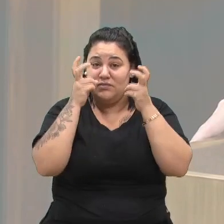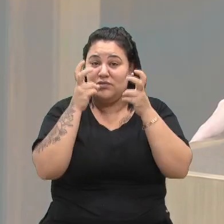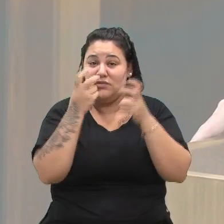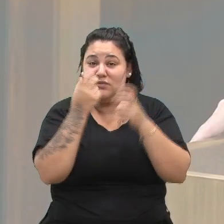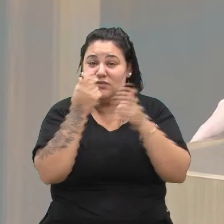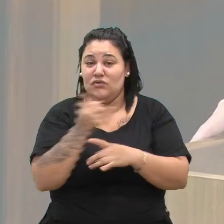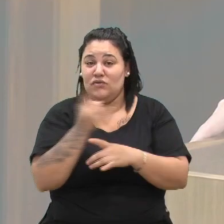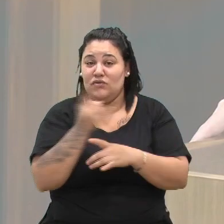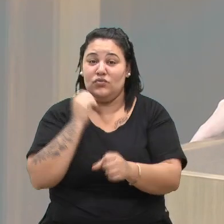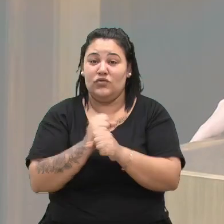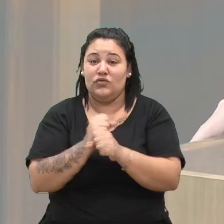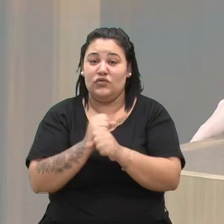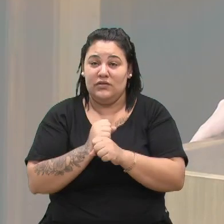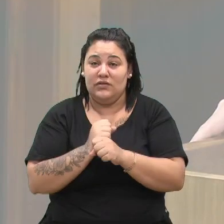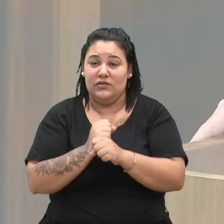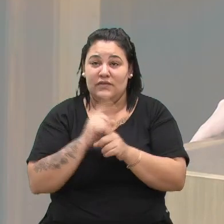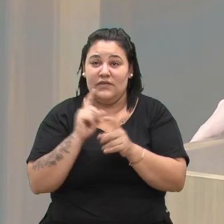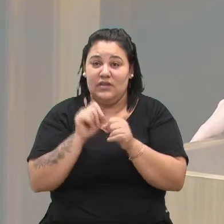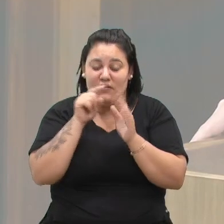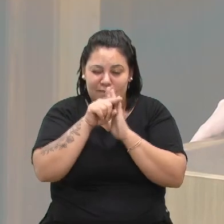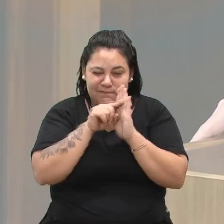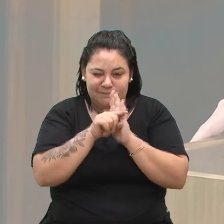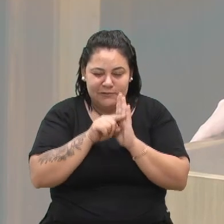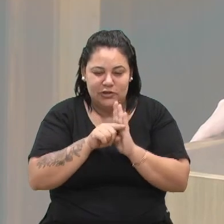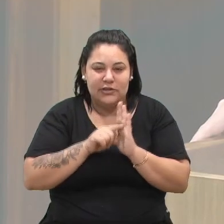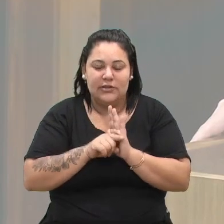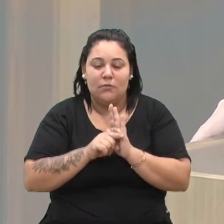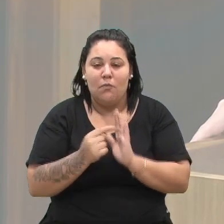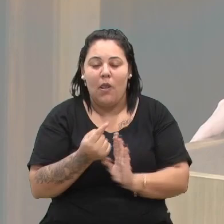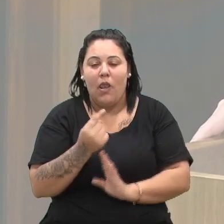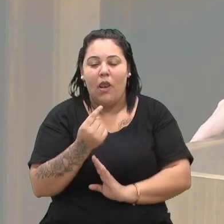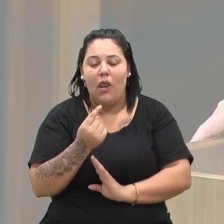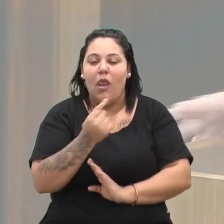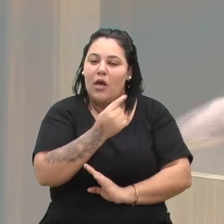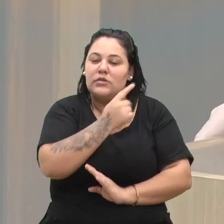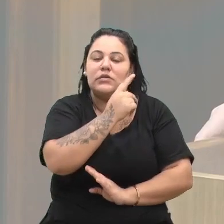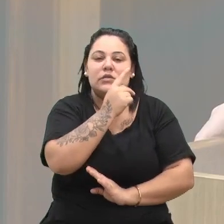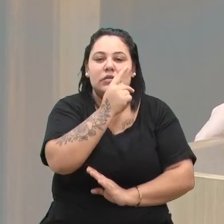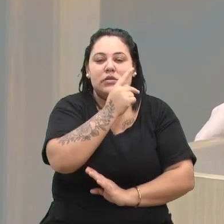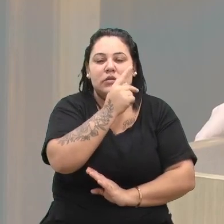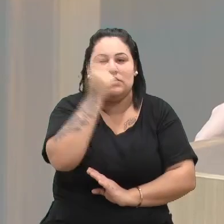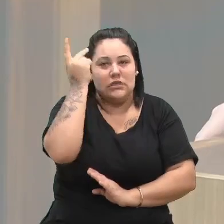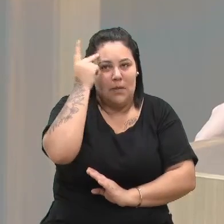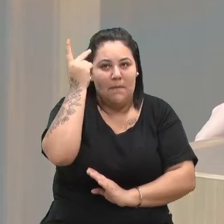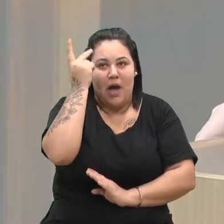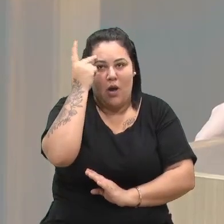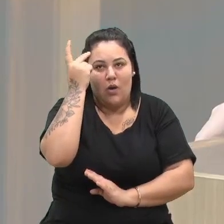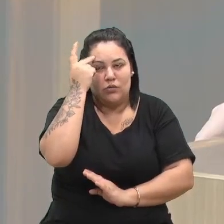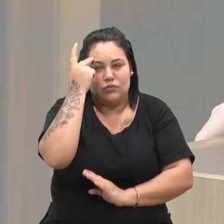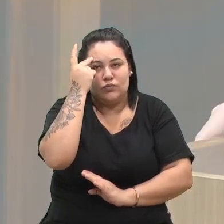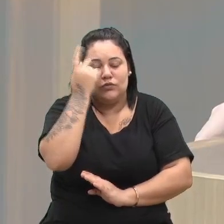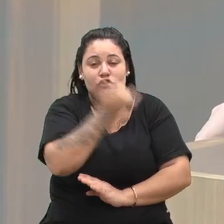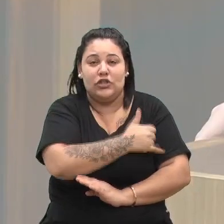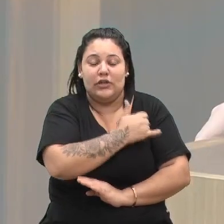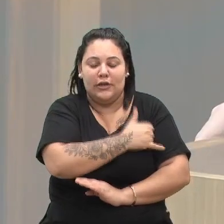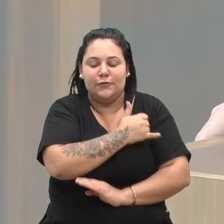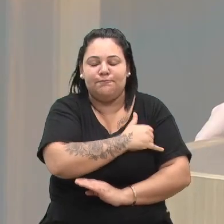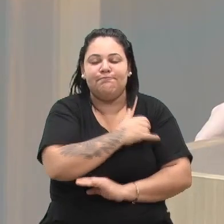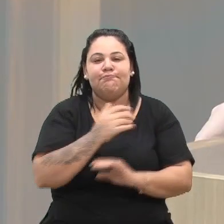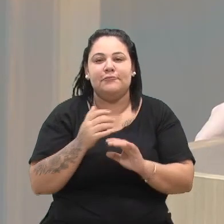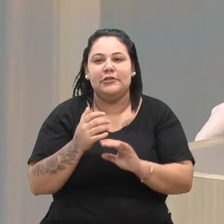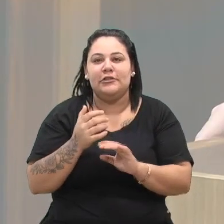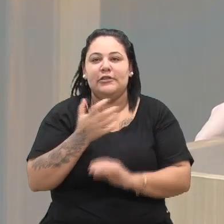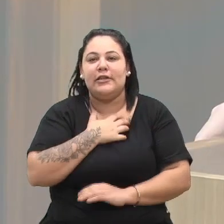em investigações realizadas, num primeiro momento em São Paulo e no Rio de Janeiro, mas também no estado da Bahia e do Ceará, entre outros